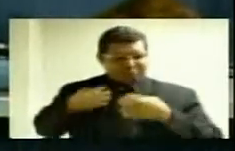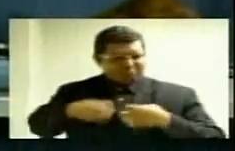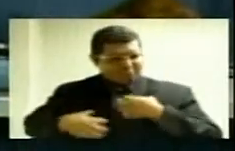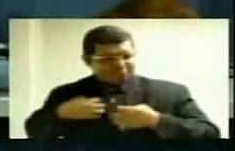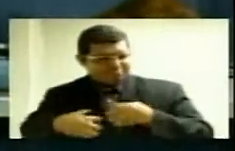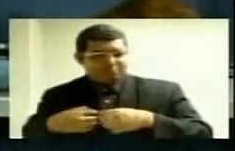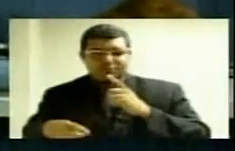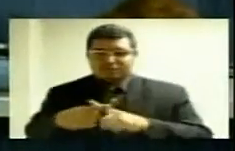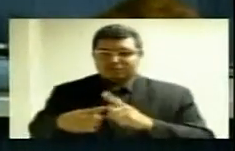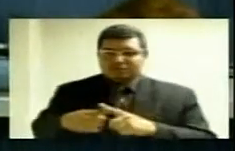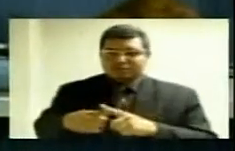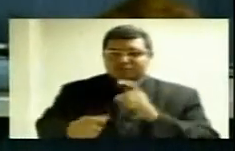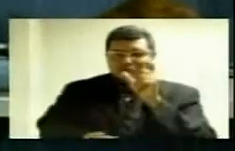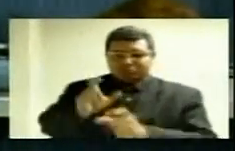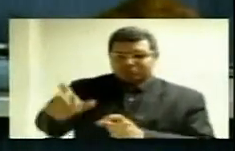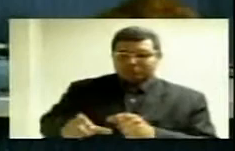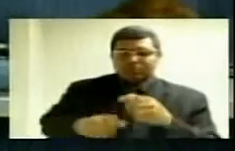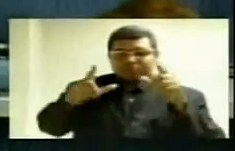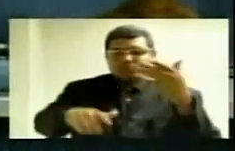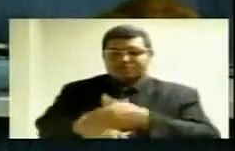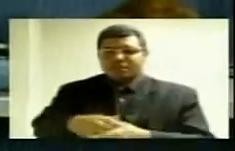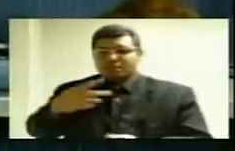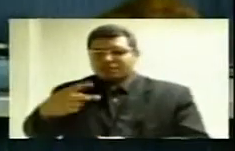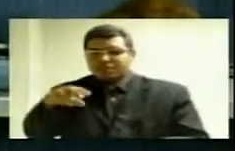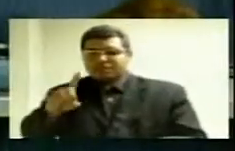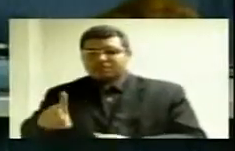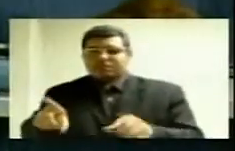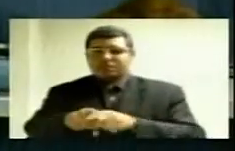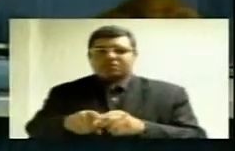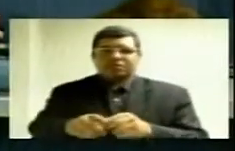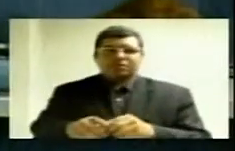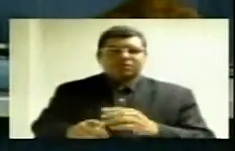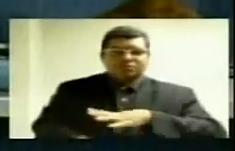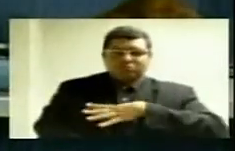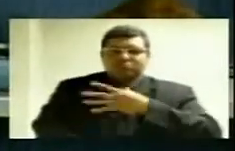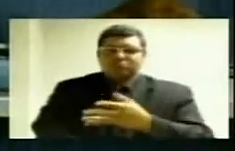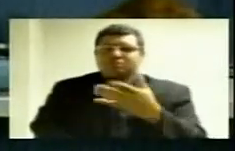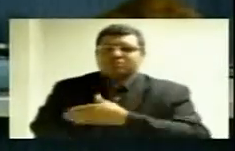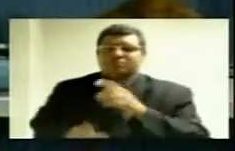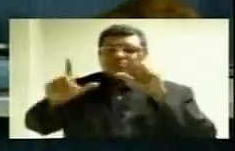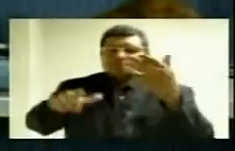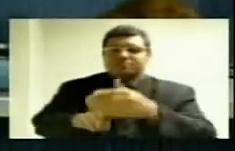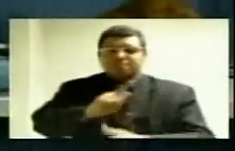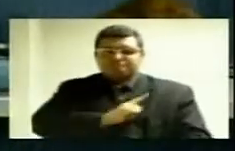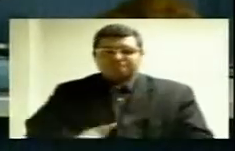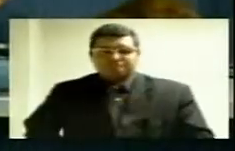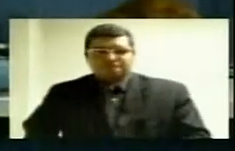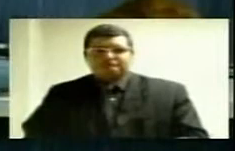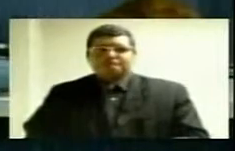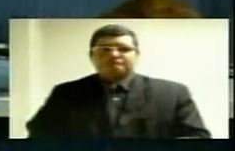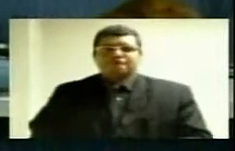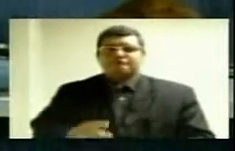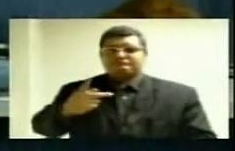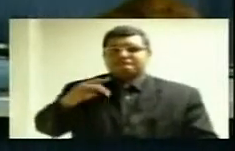frustração por conta dessa manobra da liderança do PSDB e dessa covardia da liderança do governo